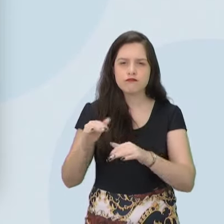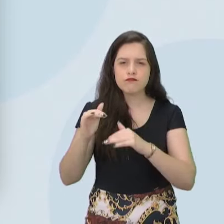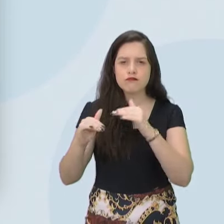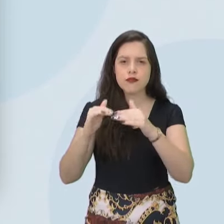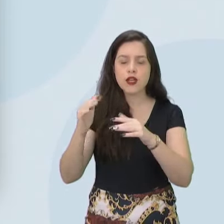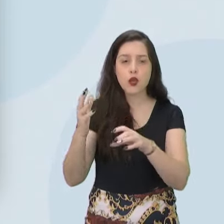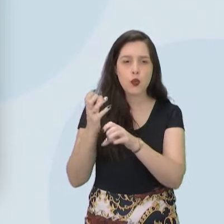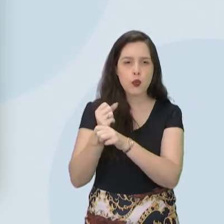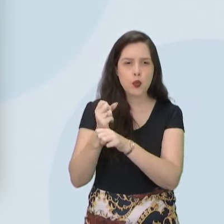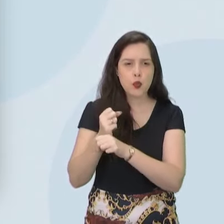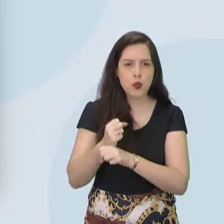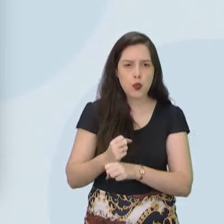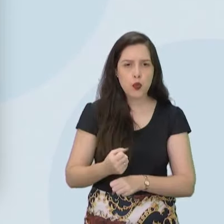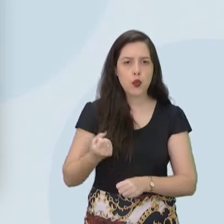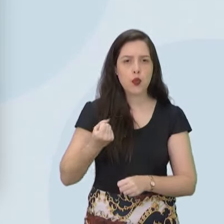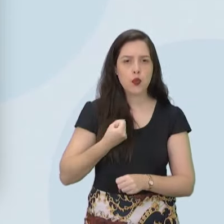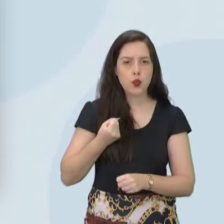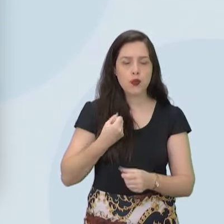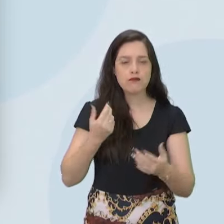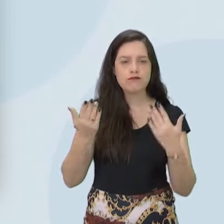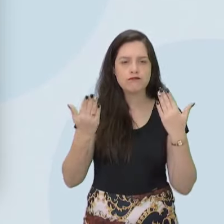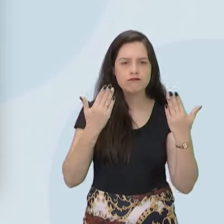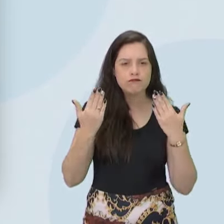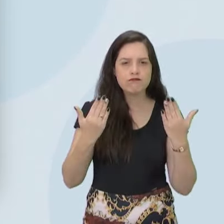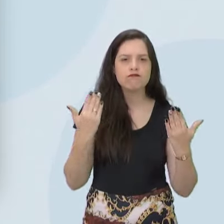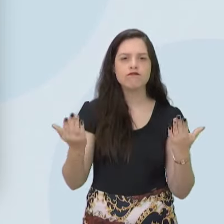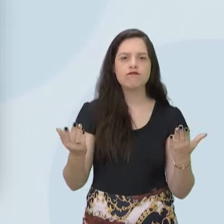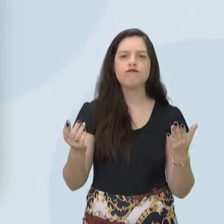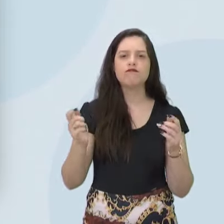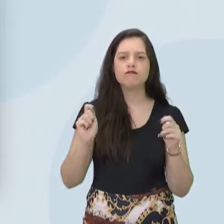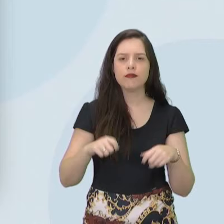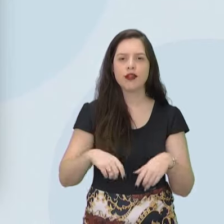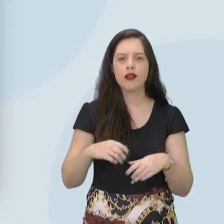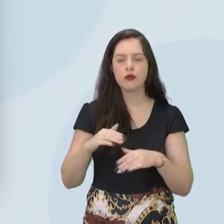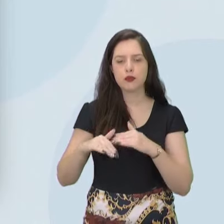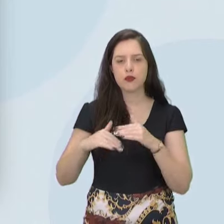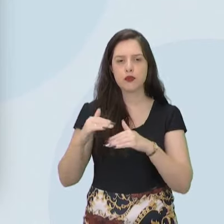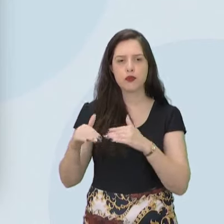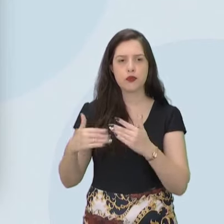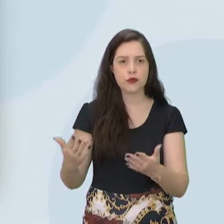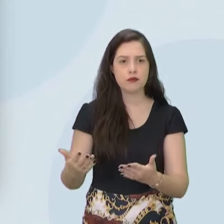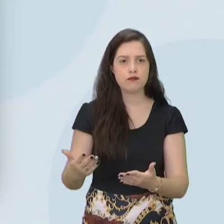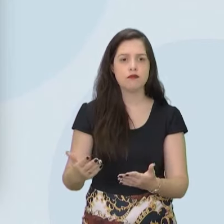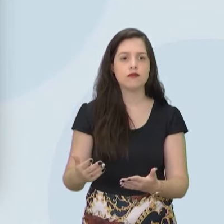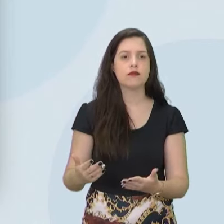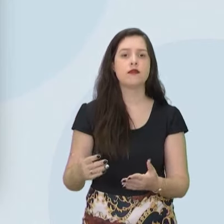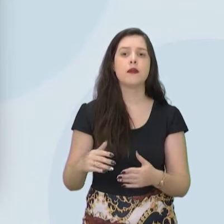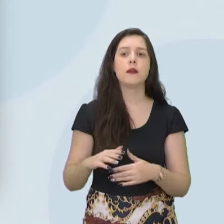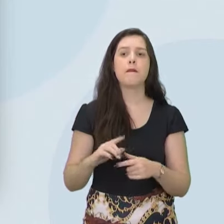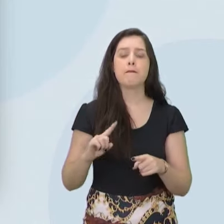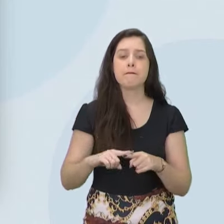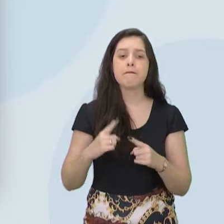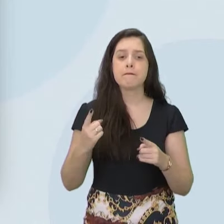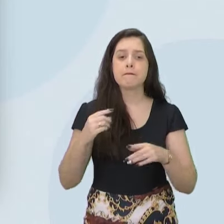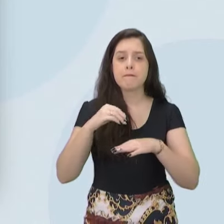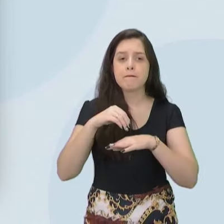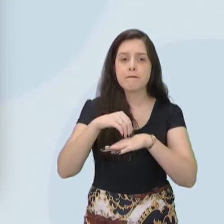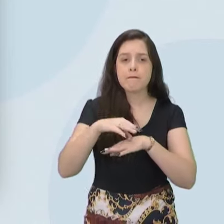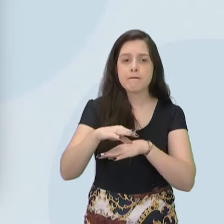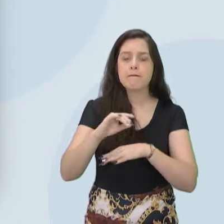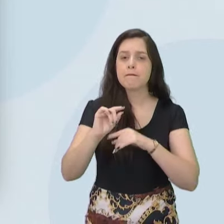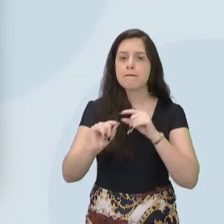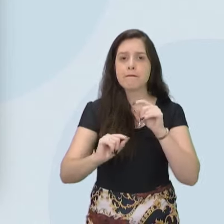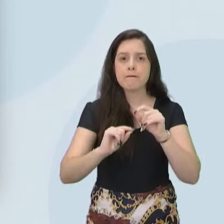analisar criticamente a realidade e produzir argumentos. A próxima habilidade, que é a 406, trabalha construir